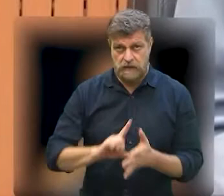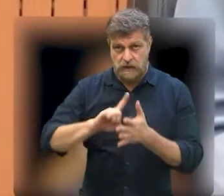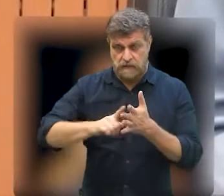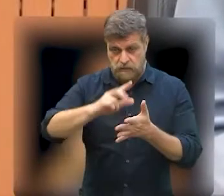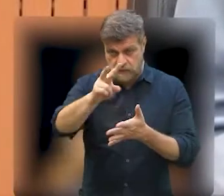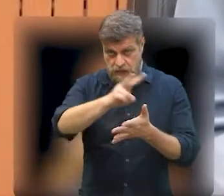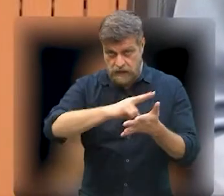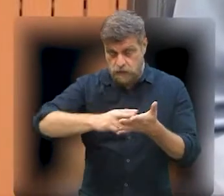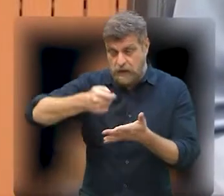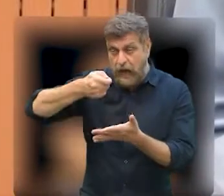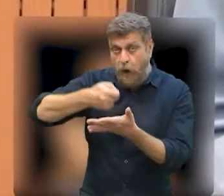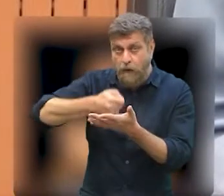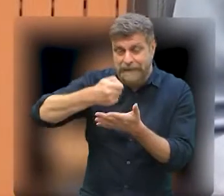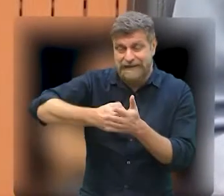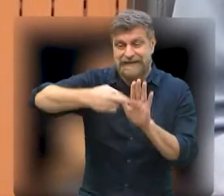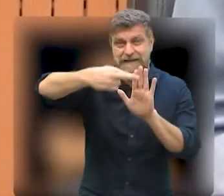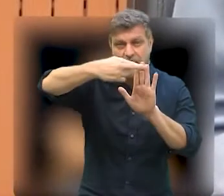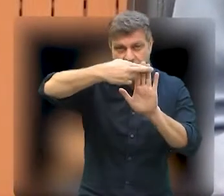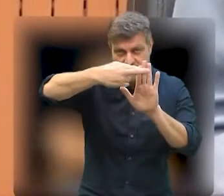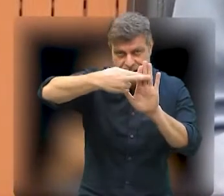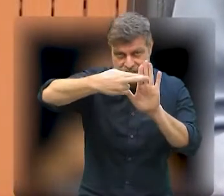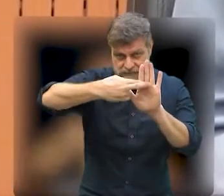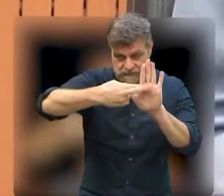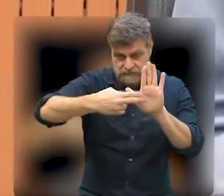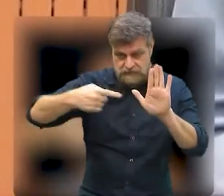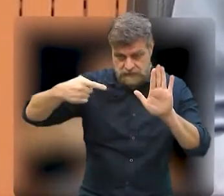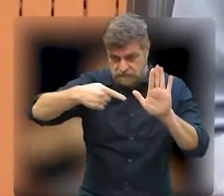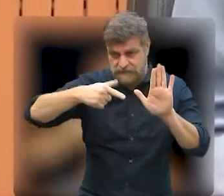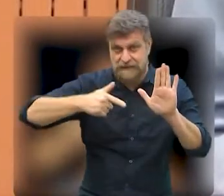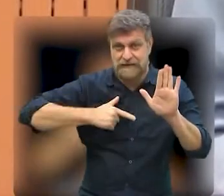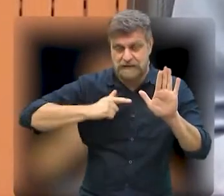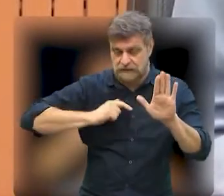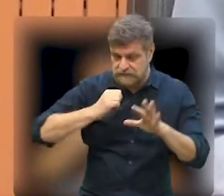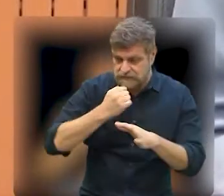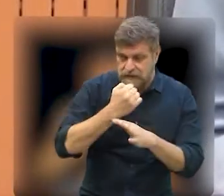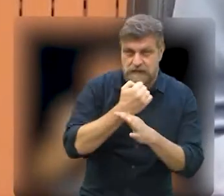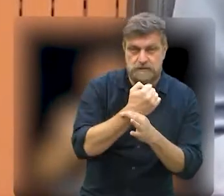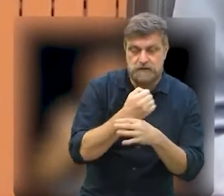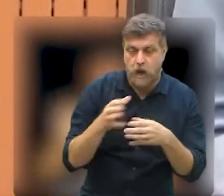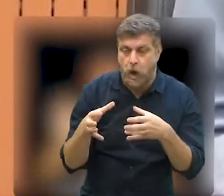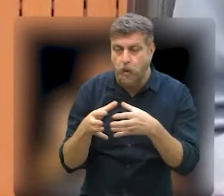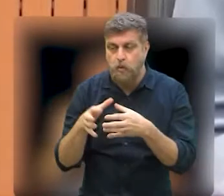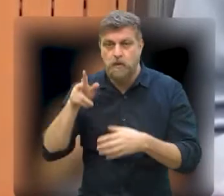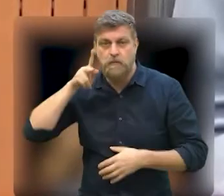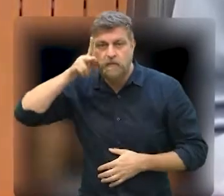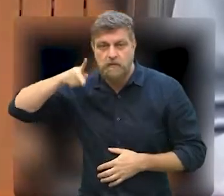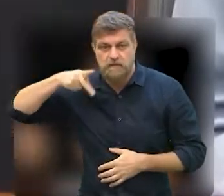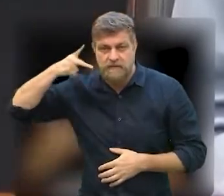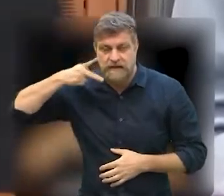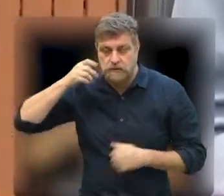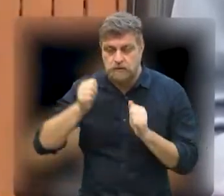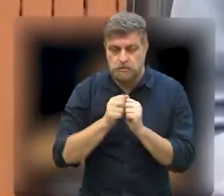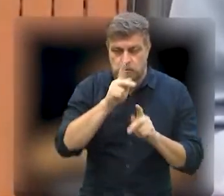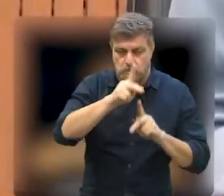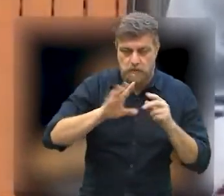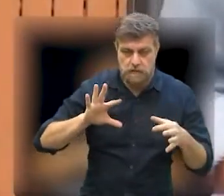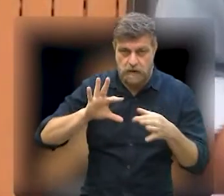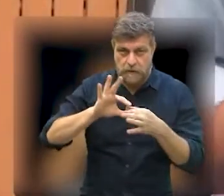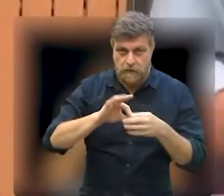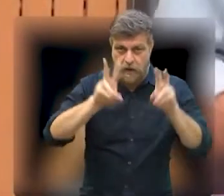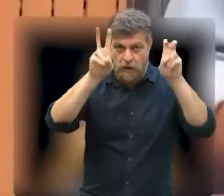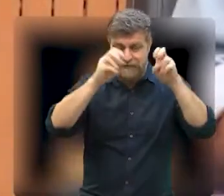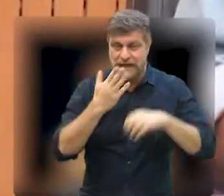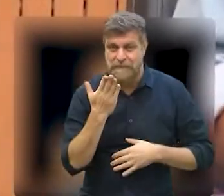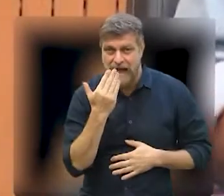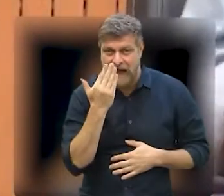Após a leitura obrigatória do regimento interno que garante as diretrizes da Frente Parlamentar da Segurança Alimentar e